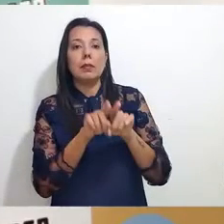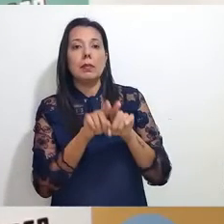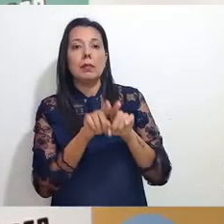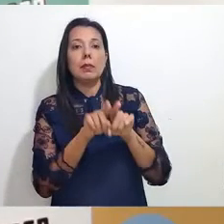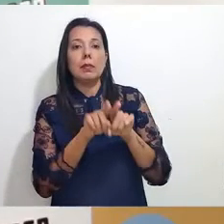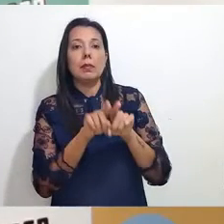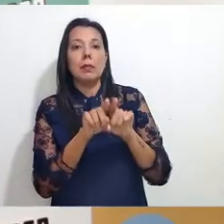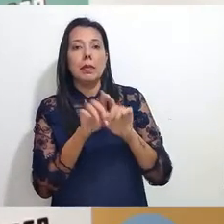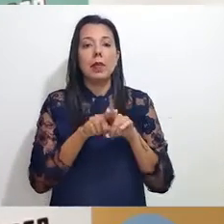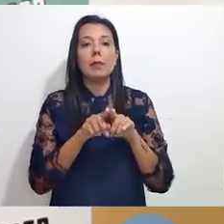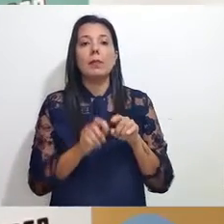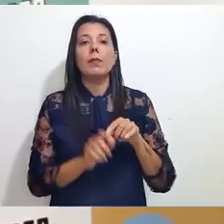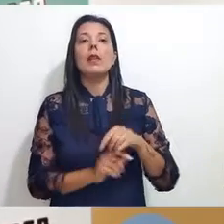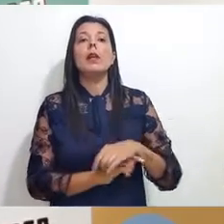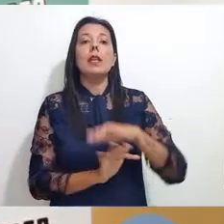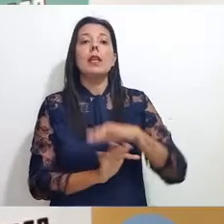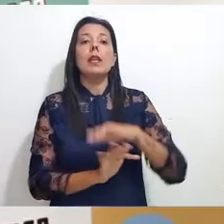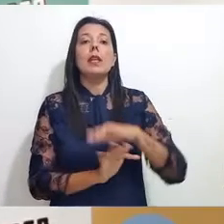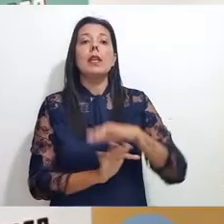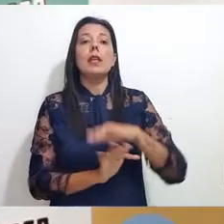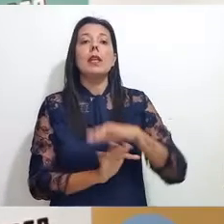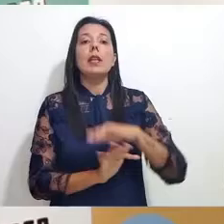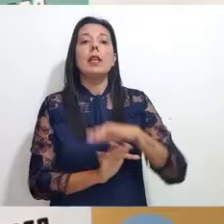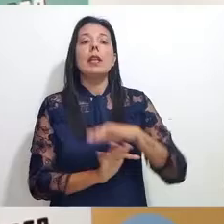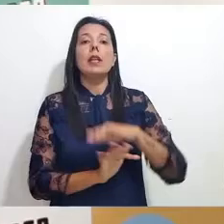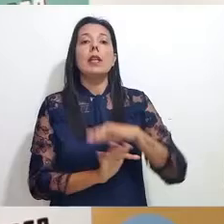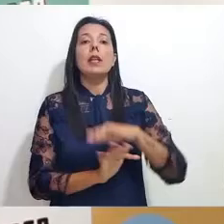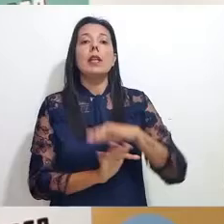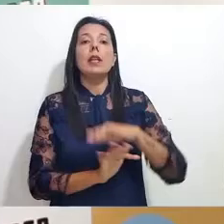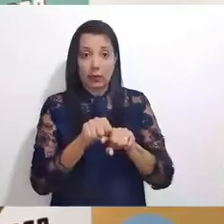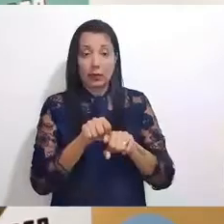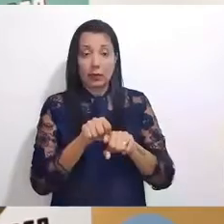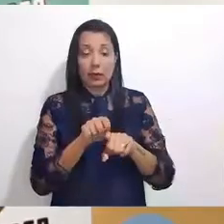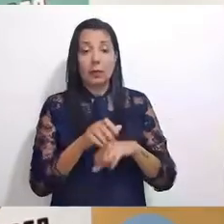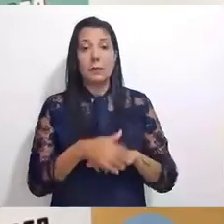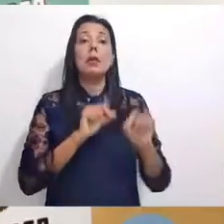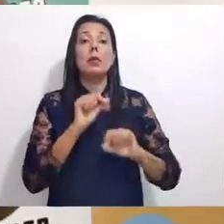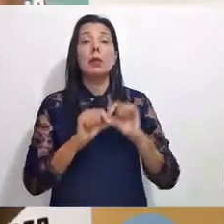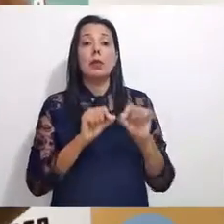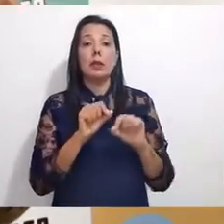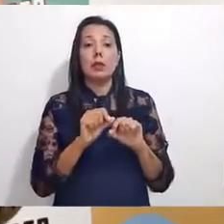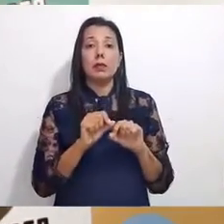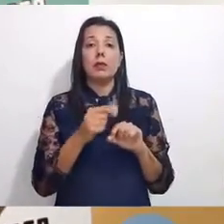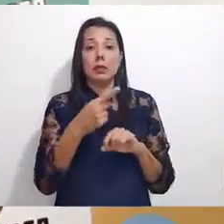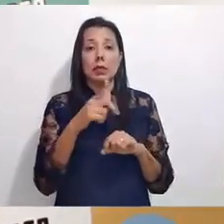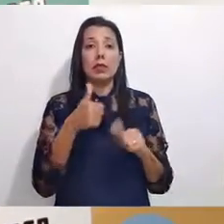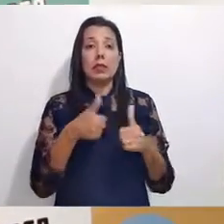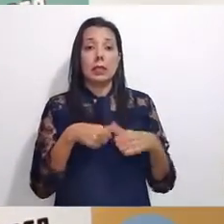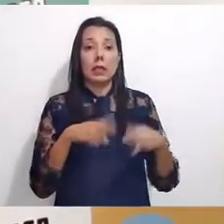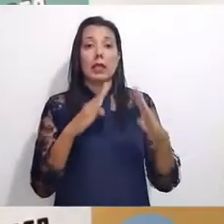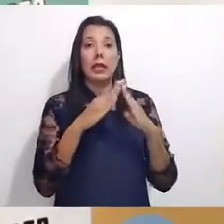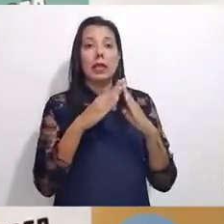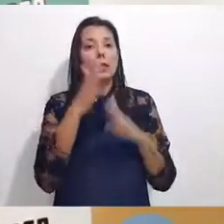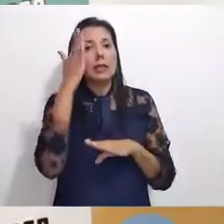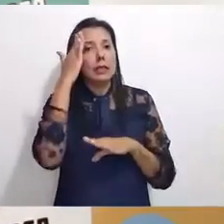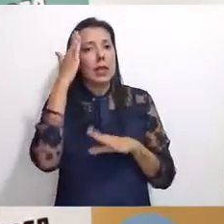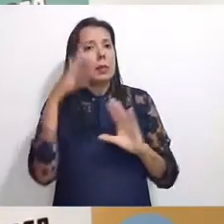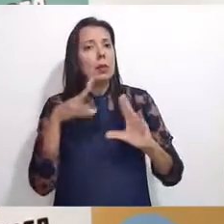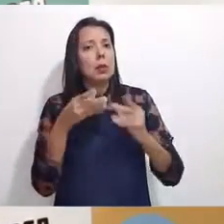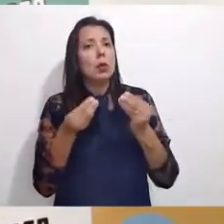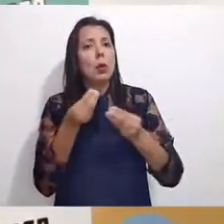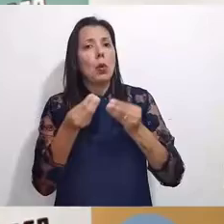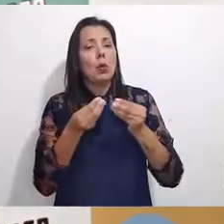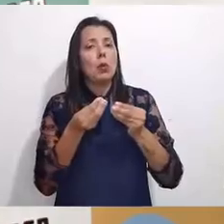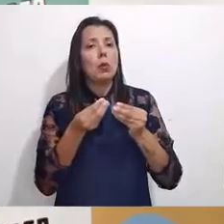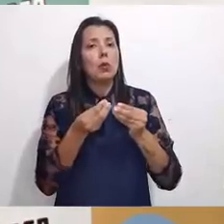que esse programa. Para que você que está em casa saiba tudo, como que o Simpro, né, nessa base da educação